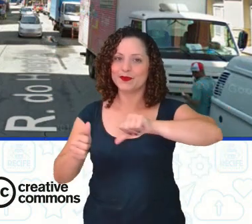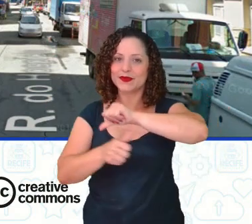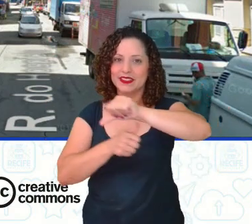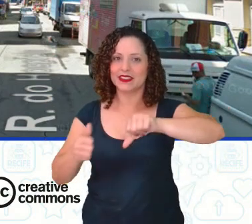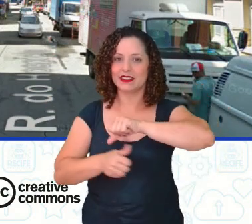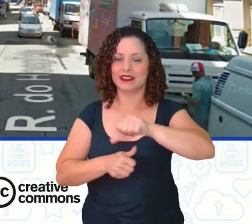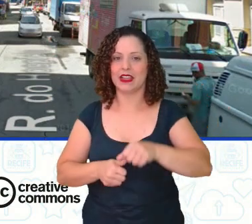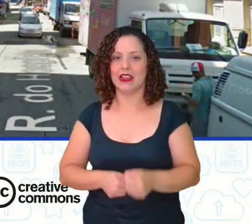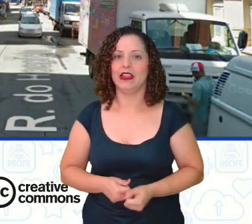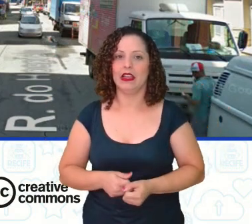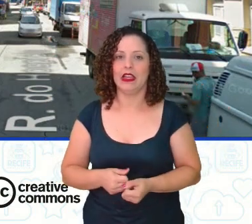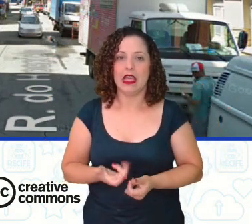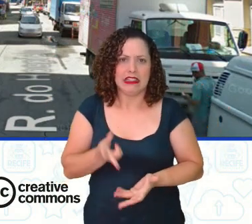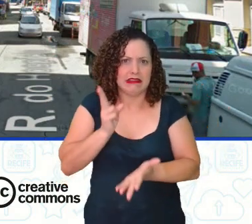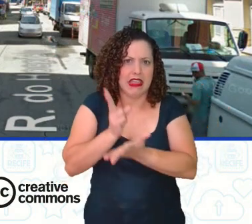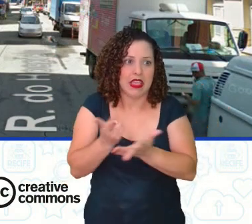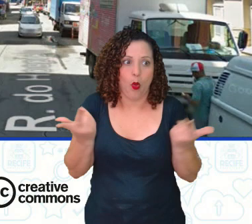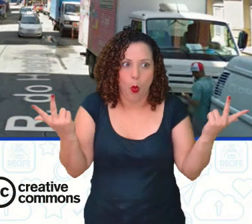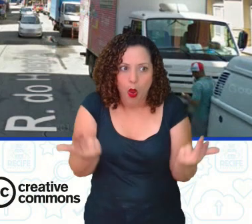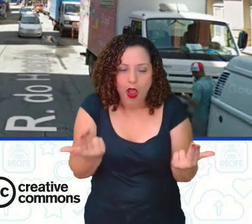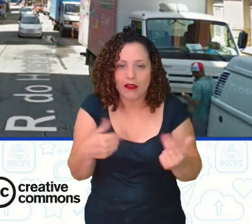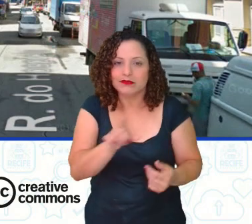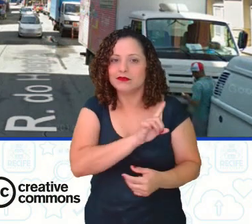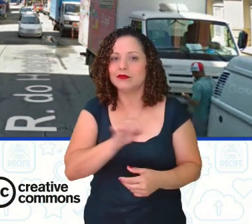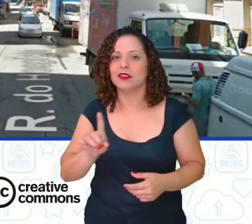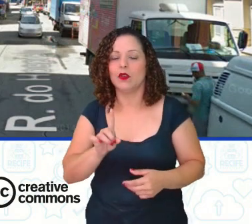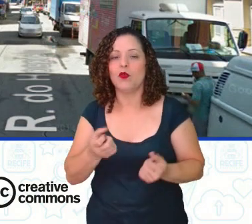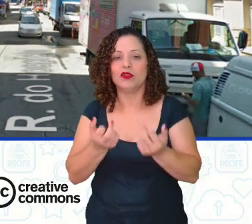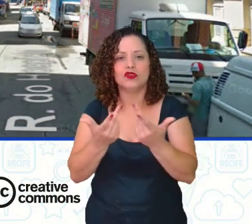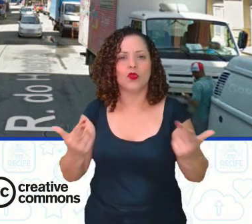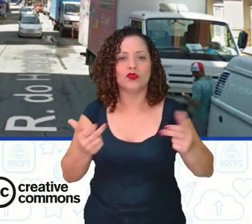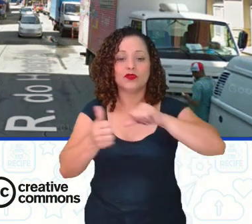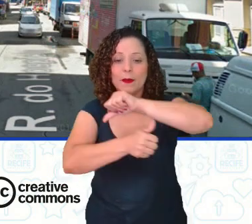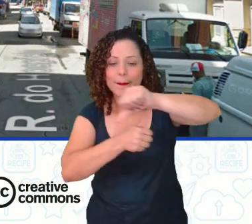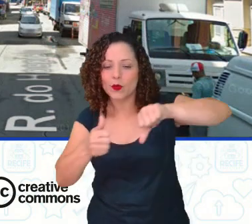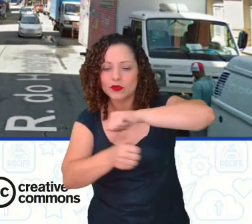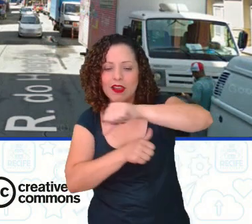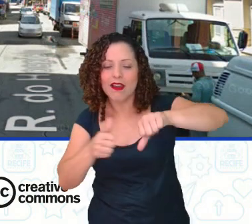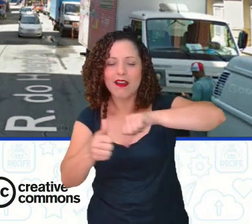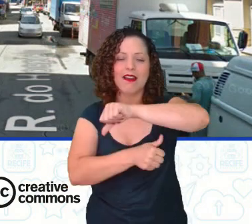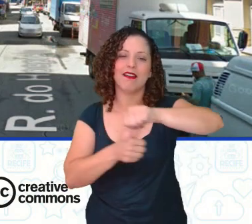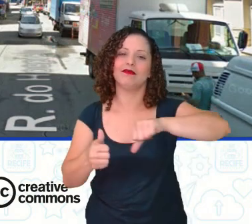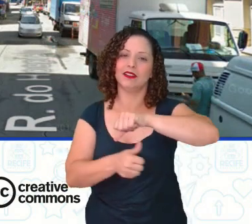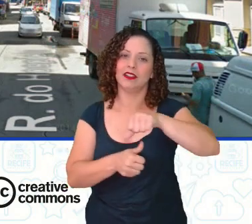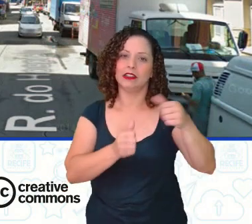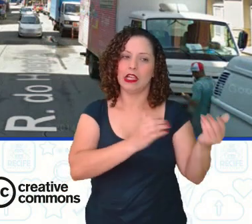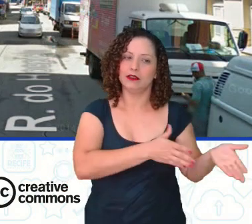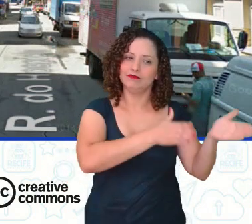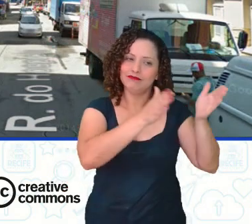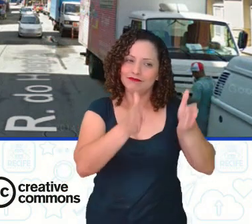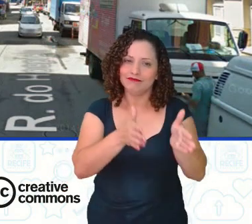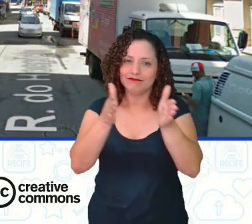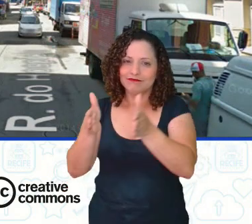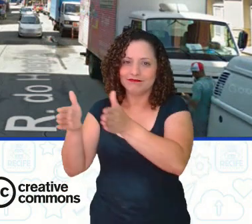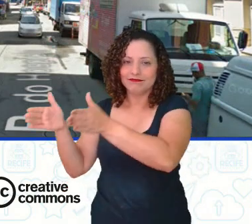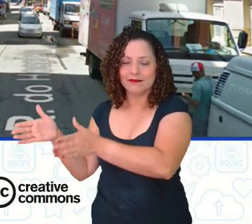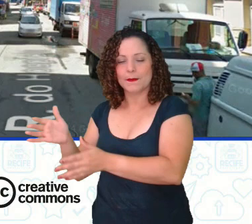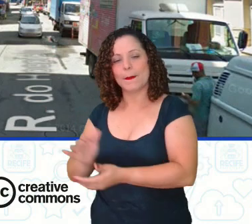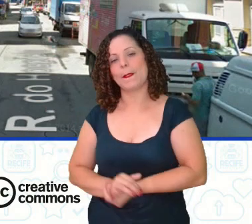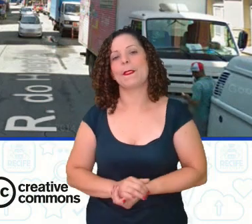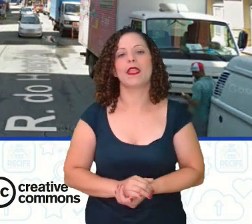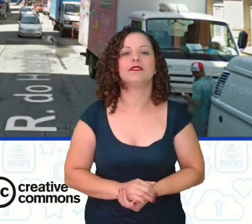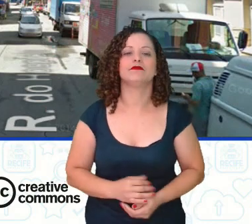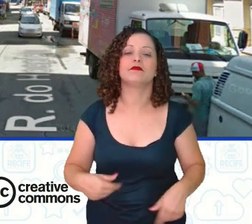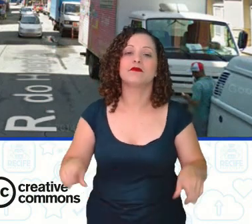Nada fica ali permanente, os espaços são fluidos, as coisas vão mudando. O professor Jorge chamou a atenção a